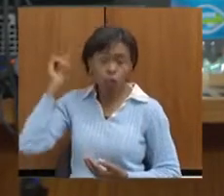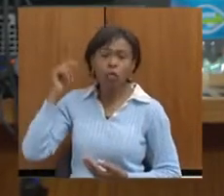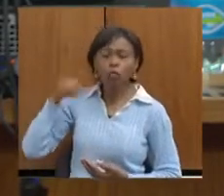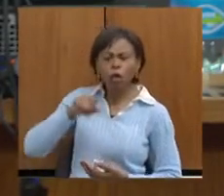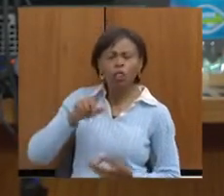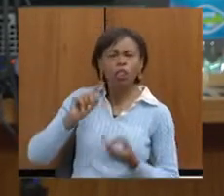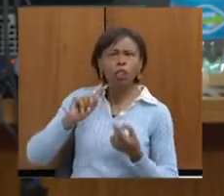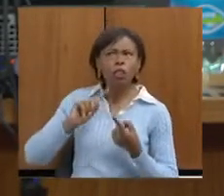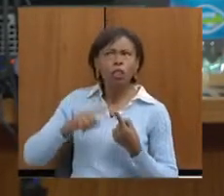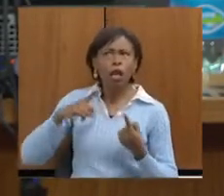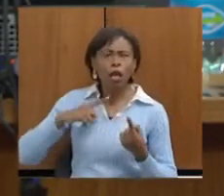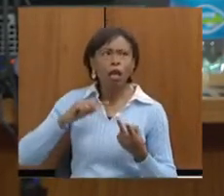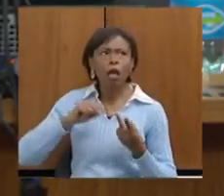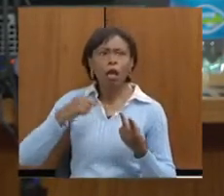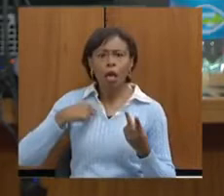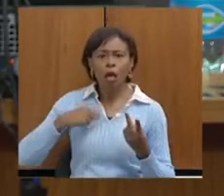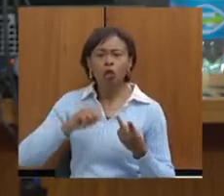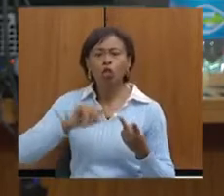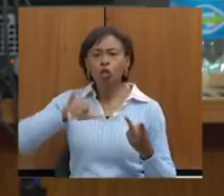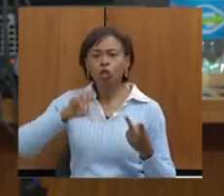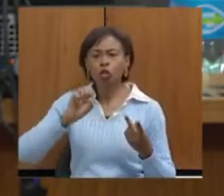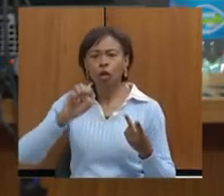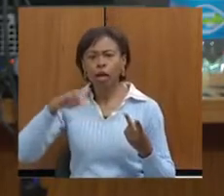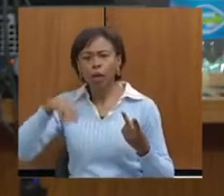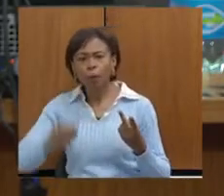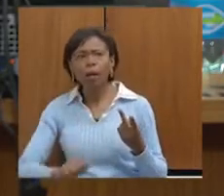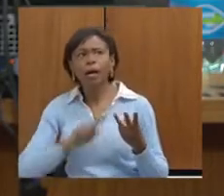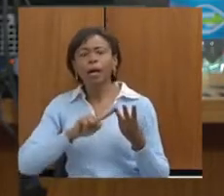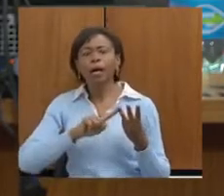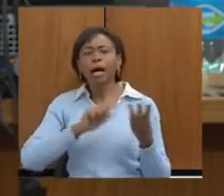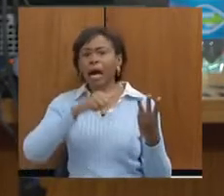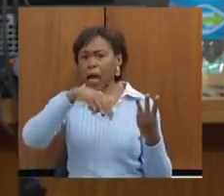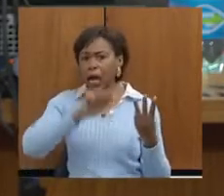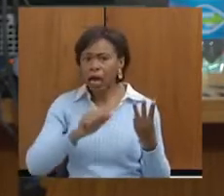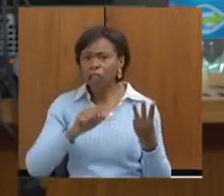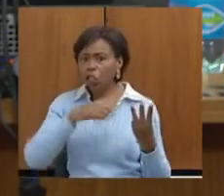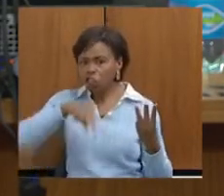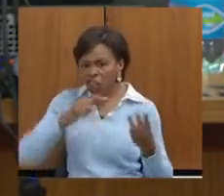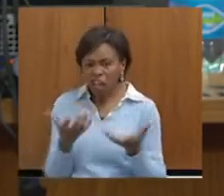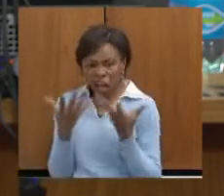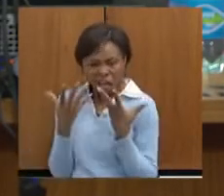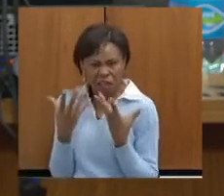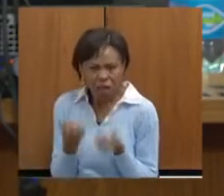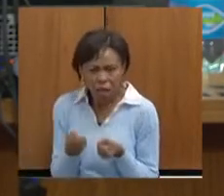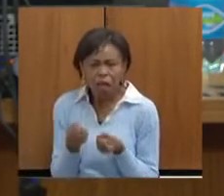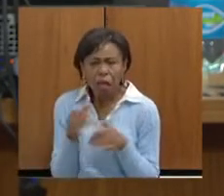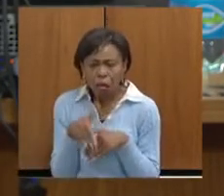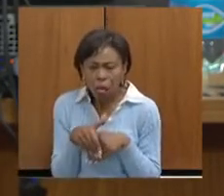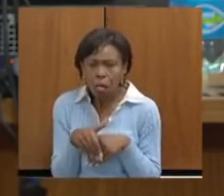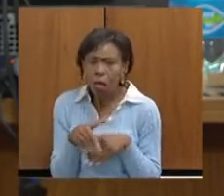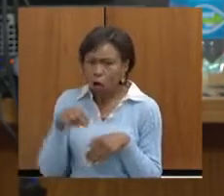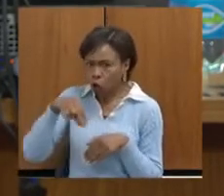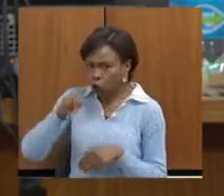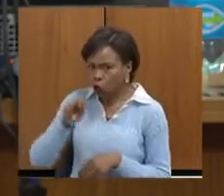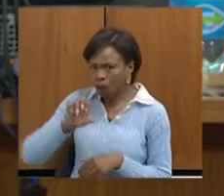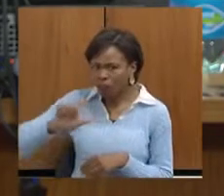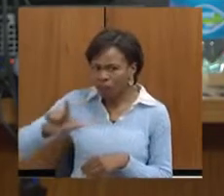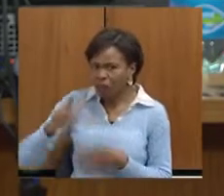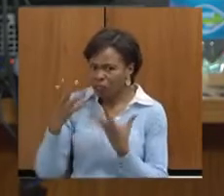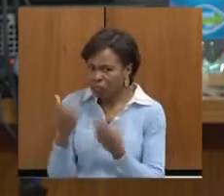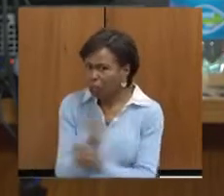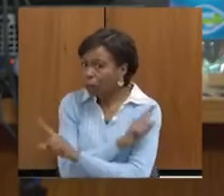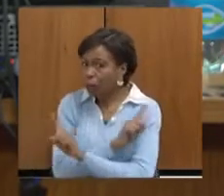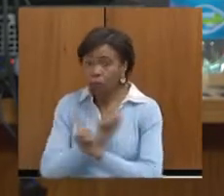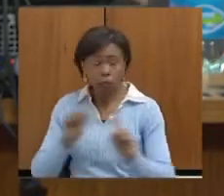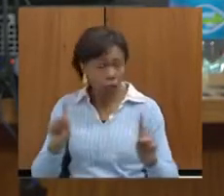atingida tinha eu a Joelma Alana ali que não se dobrou por novel que não aceitamos o novel da forma que